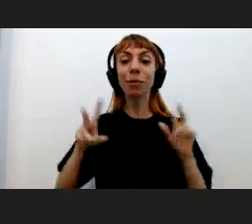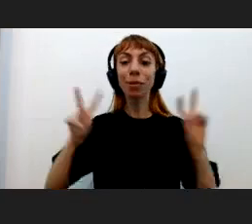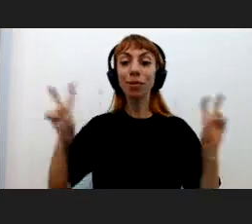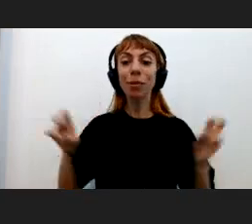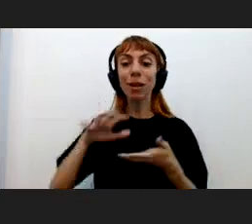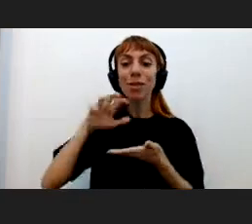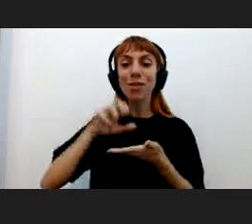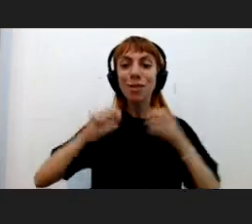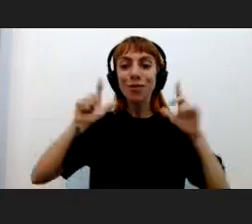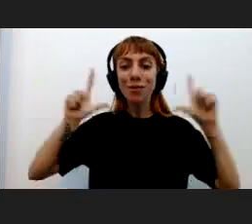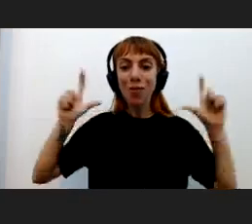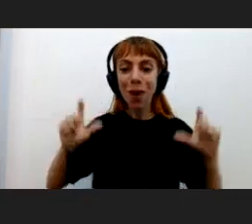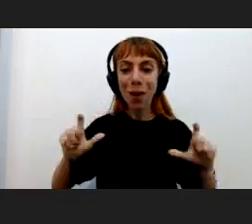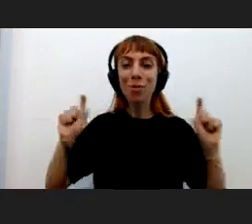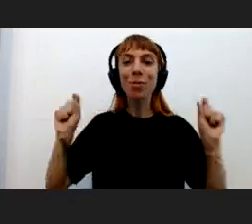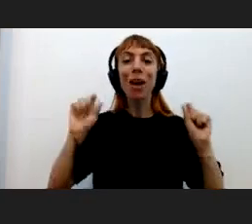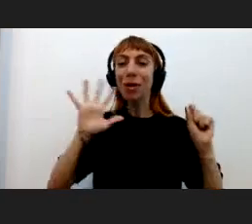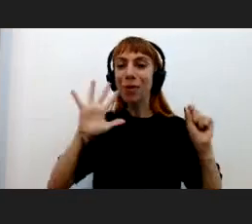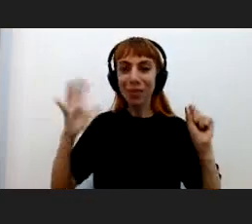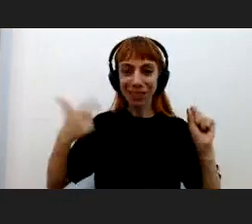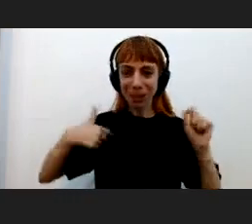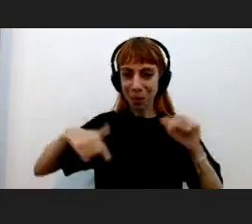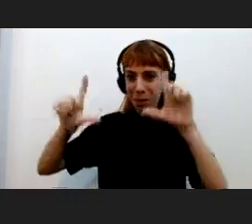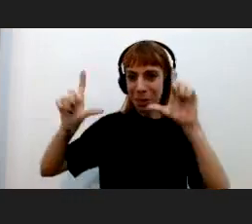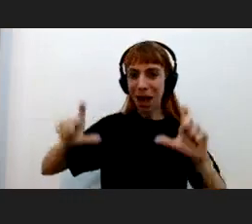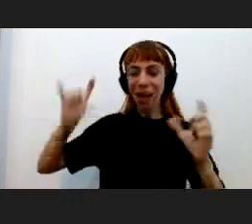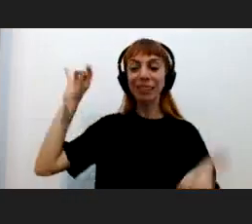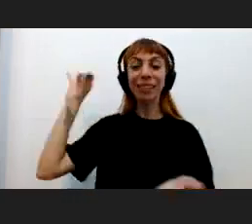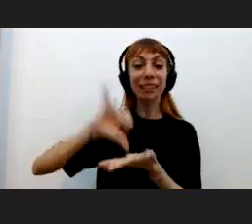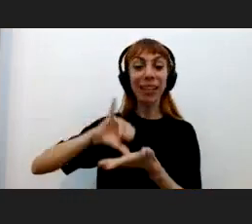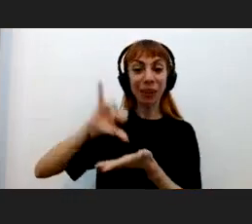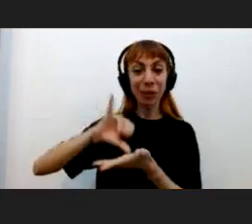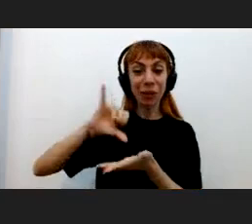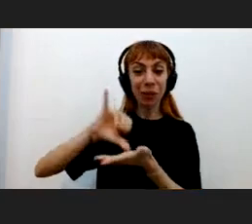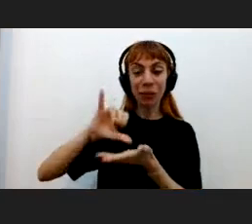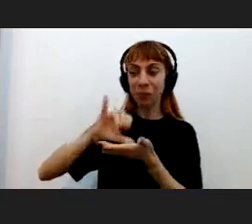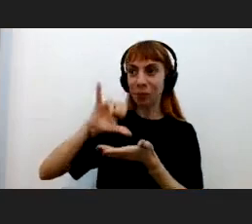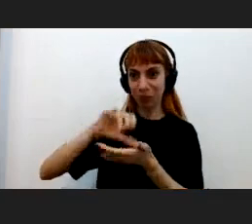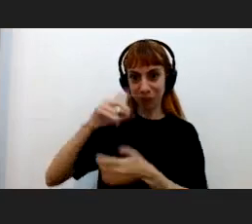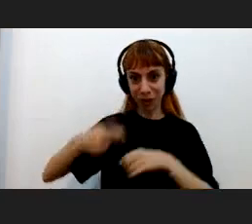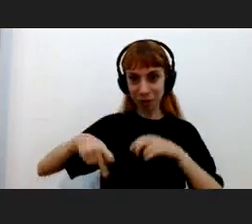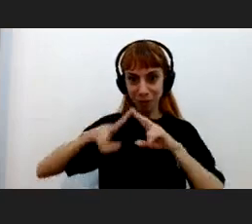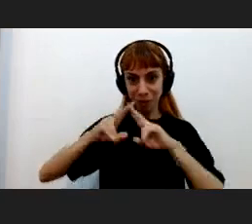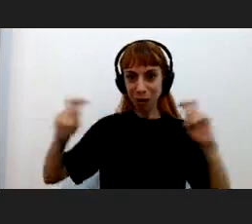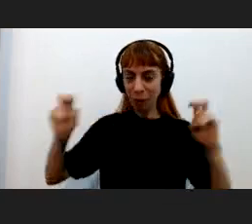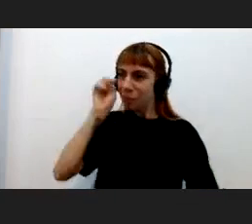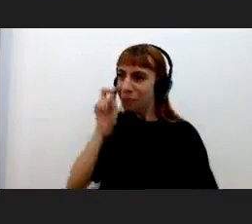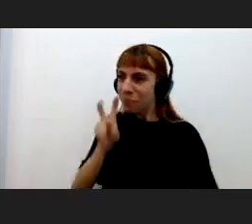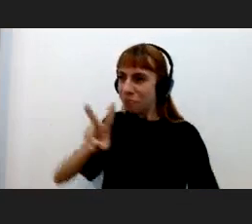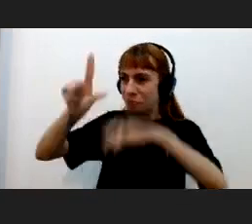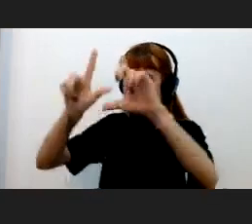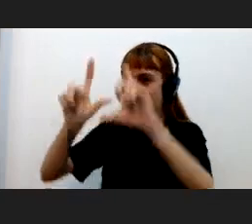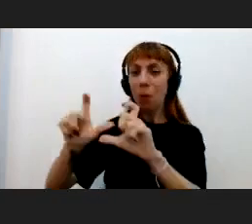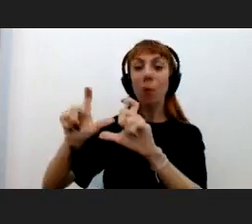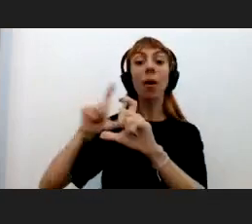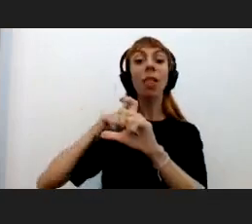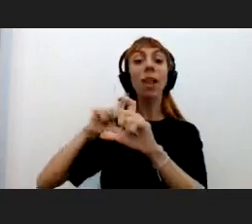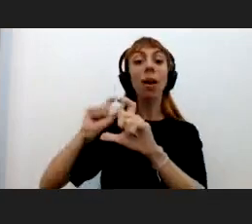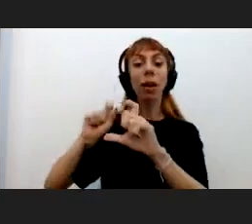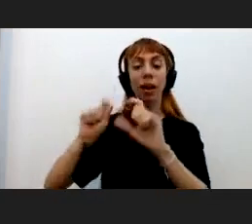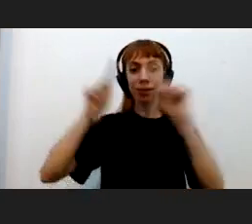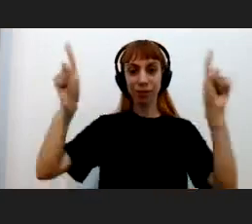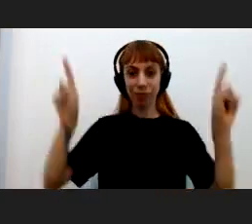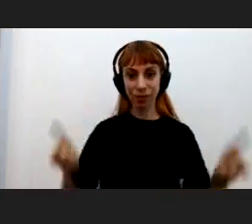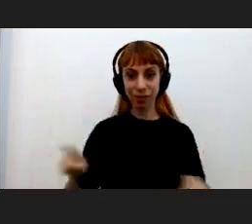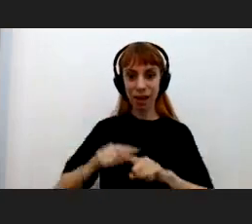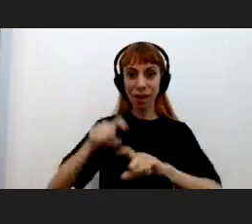de um estabelecimento no centro, acho que era um estabelecimento abandonado até, que tem essa frase. É uma vitrine de uma janela voltada para a